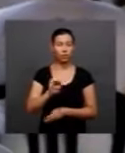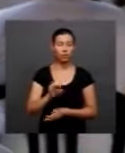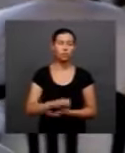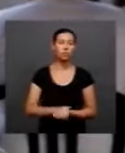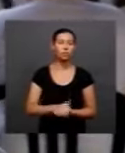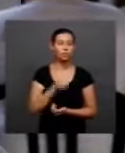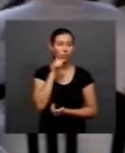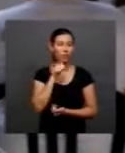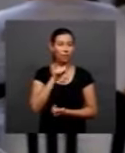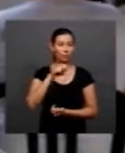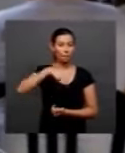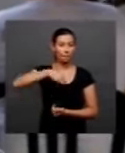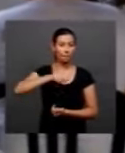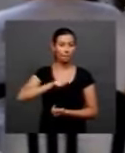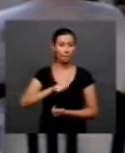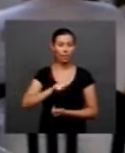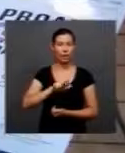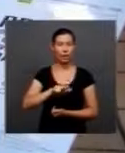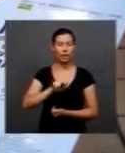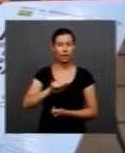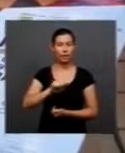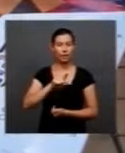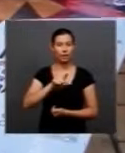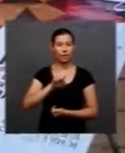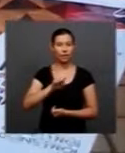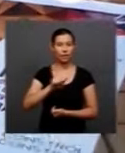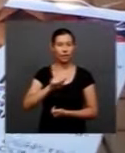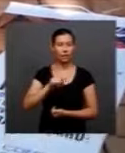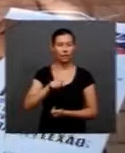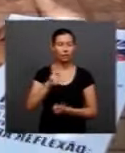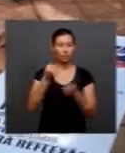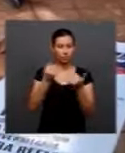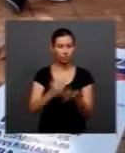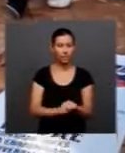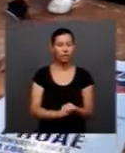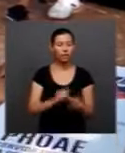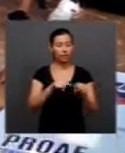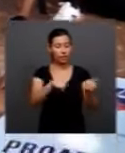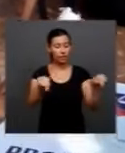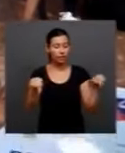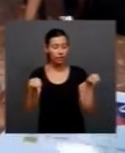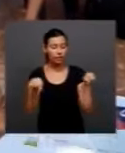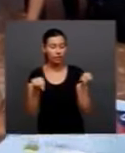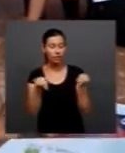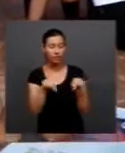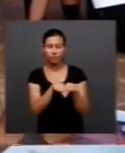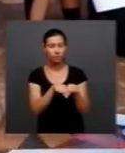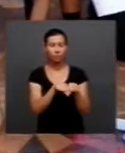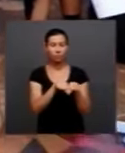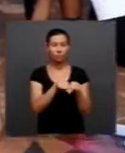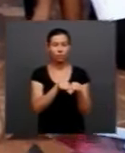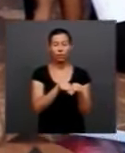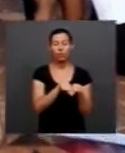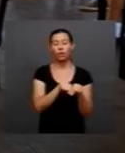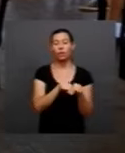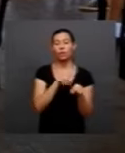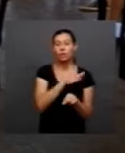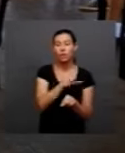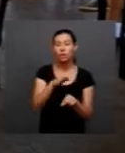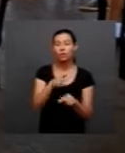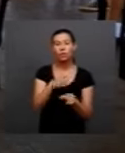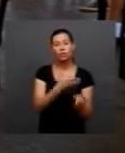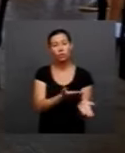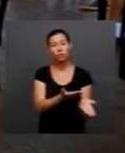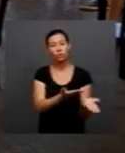que a ideia é sair do ambiente da sala de aula e chamar a atenção das pessoas para participar das conversas, abertas ao público. Eu